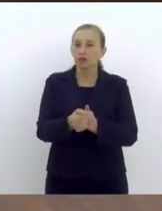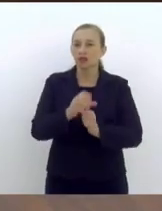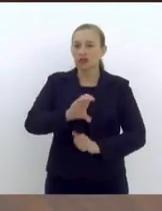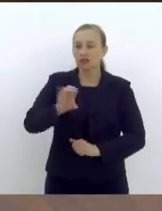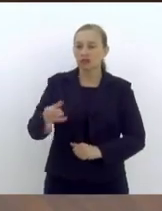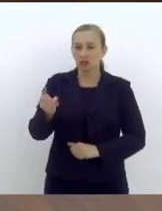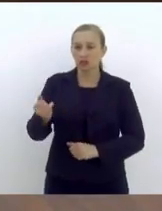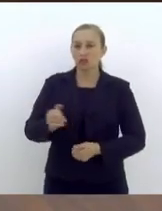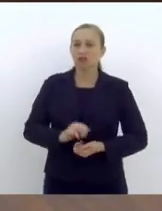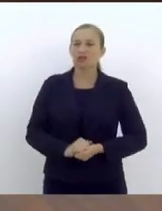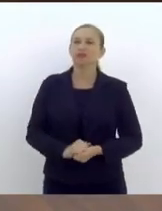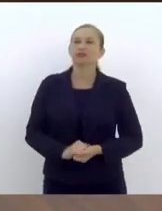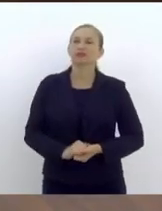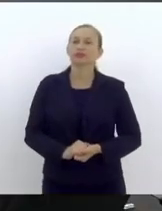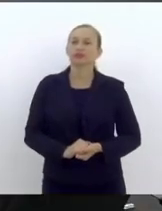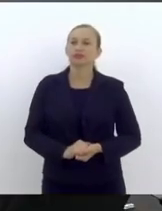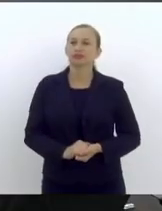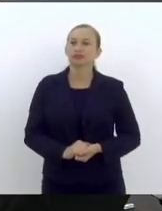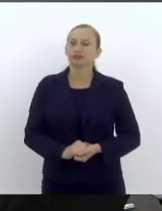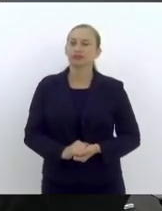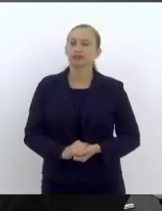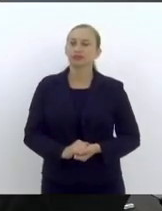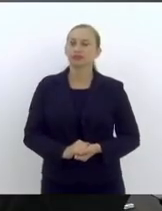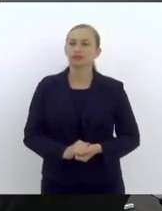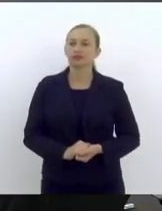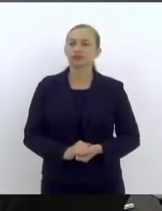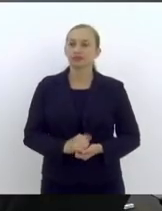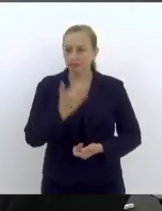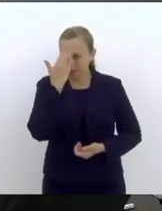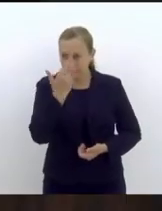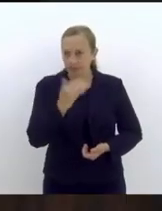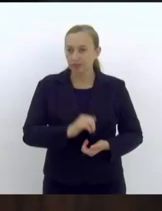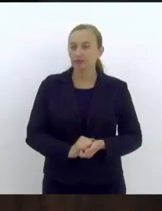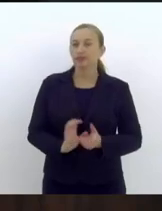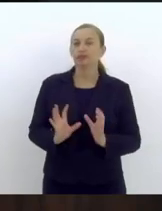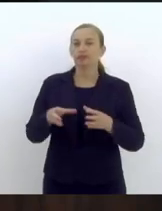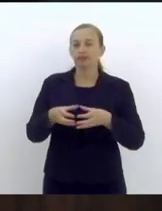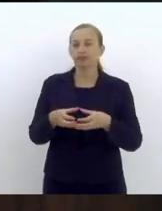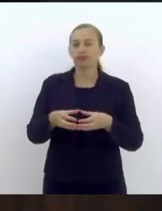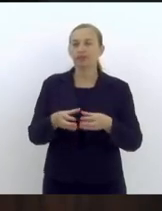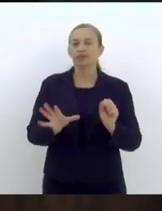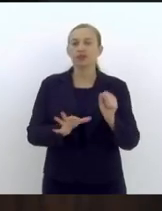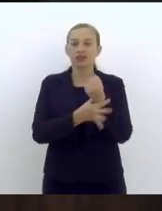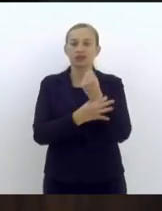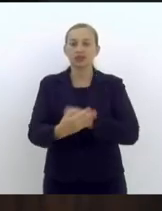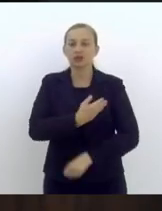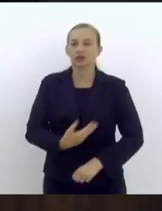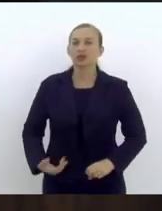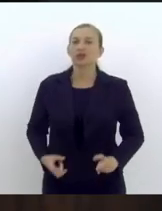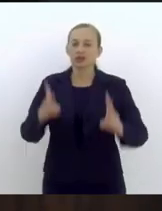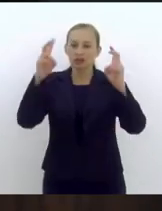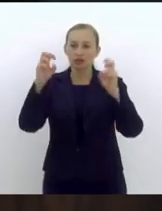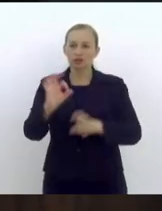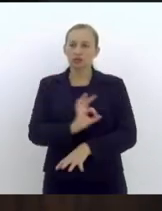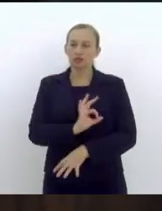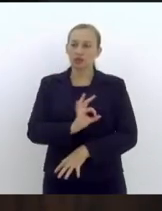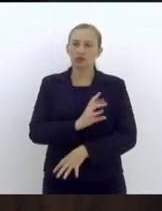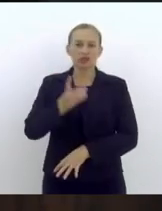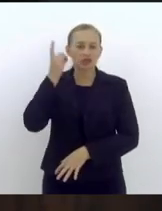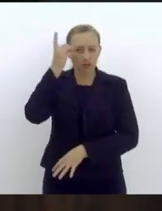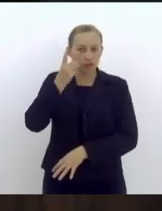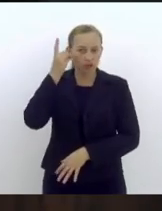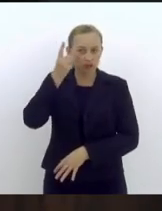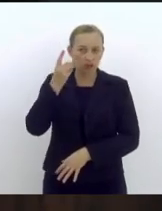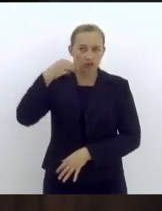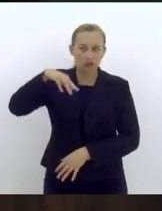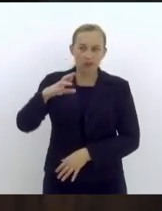o parecer da ccj obrigado pela comissão de segurança pública e assuntos de polícia Deputado